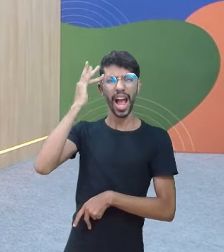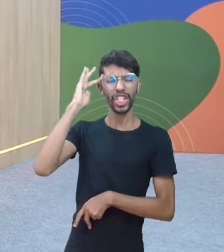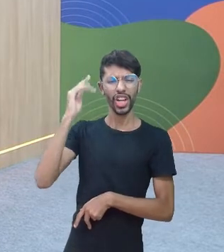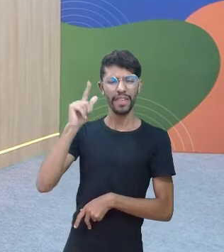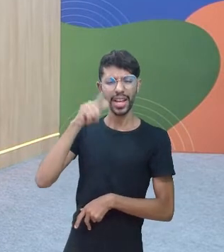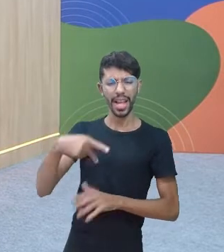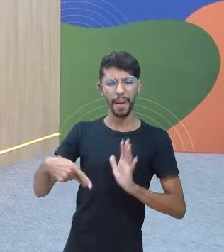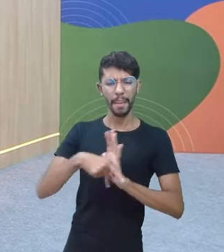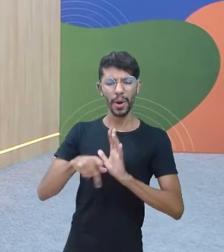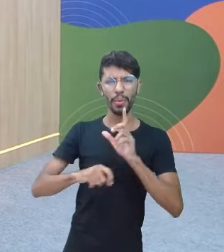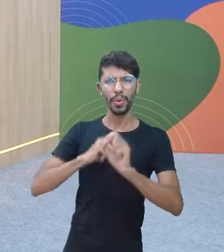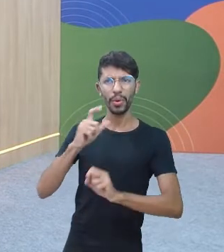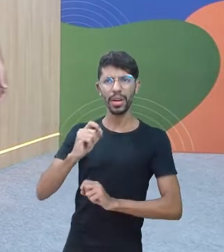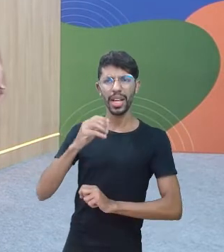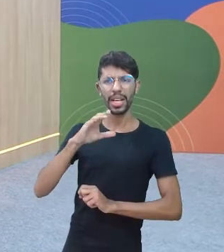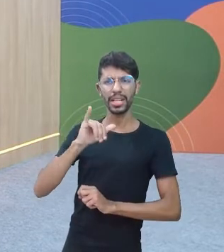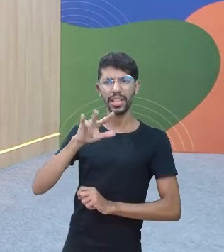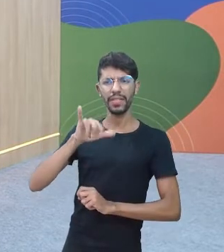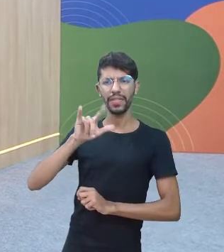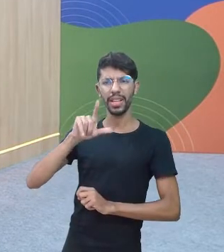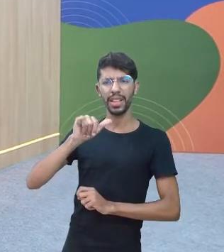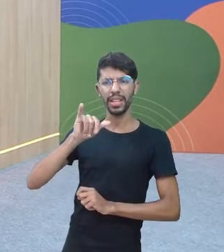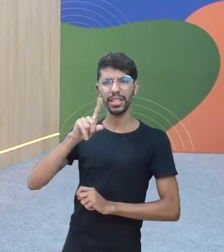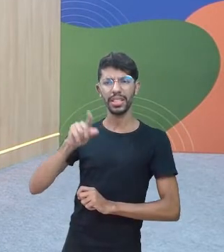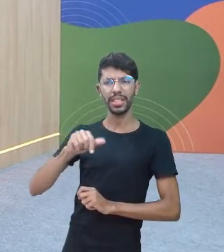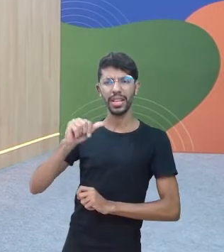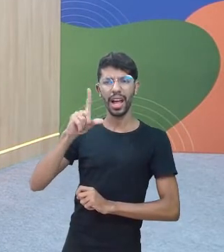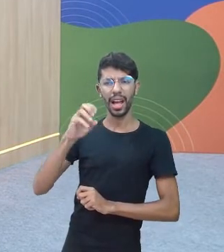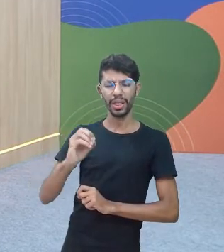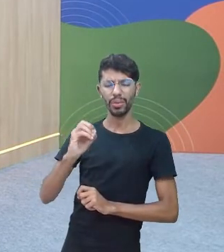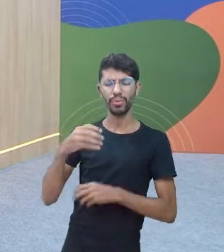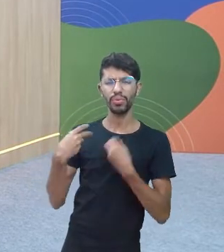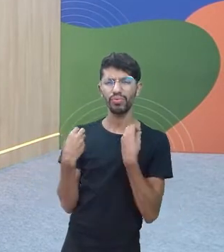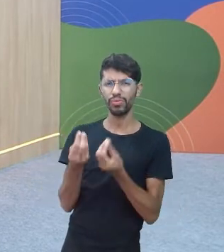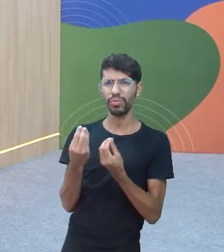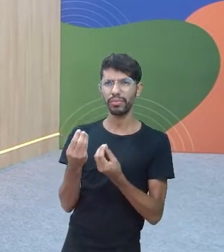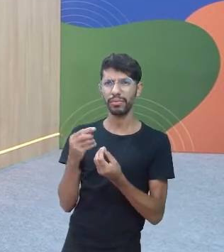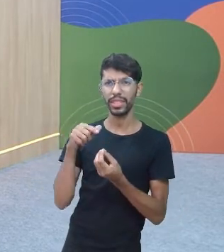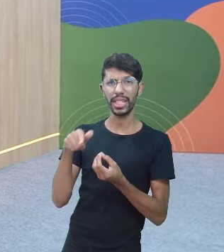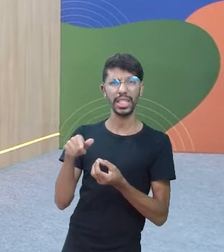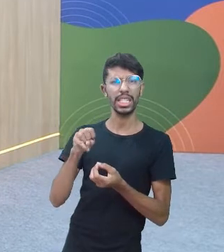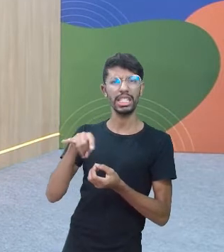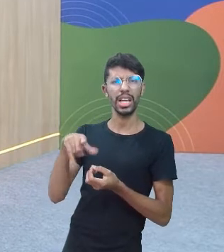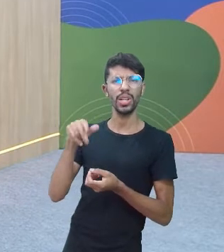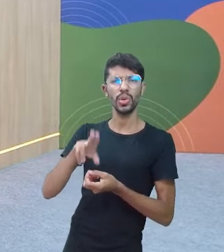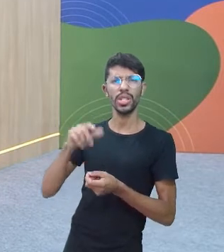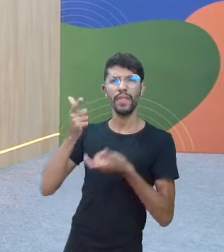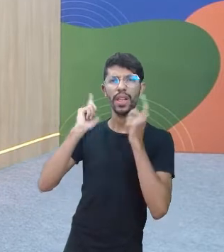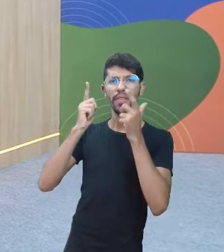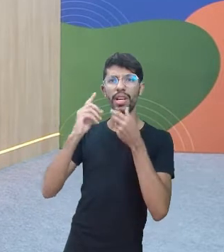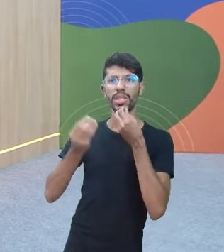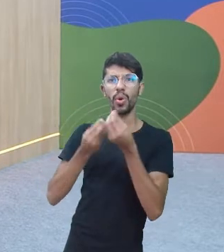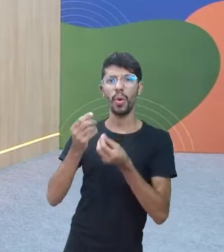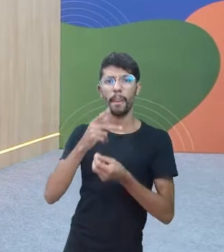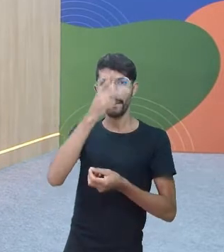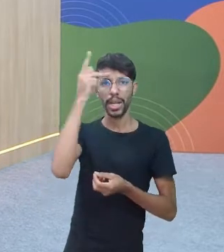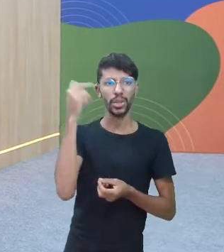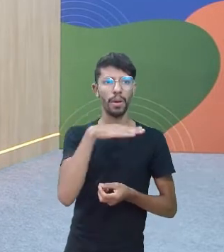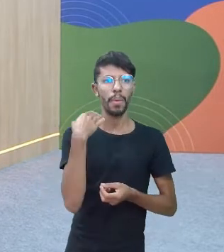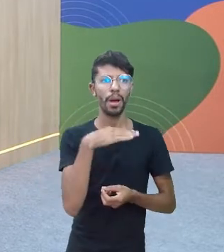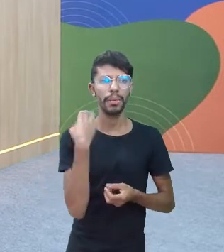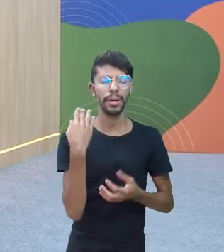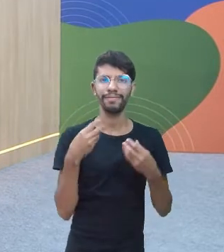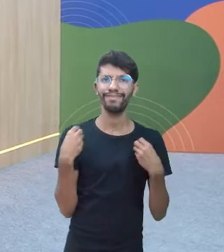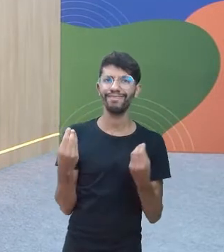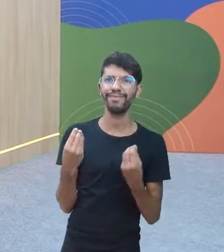eram justamente que se divertiam com a morte dos outros. Bom, é importante dizer que na história a gente também considera cada período,